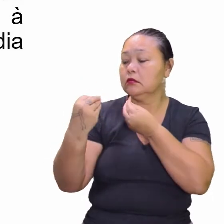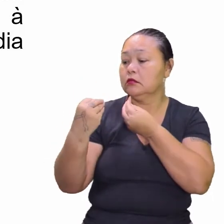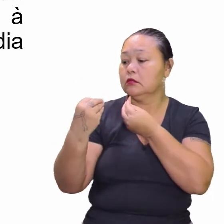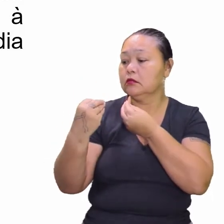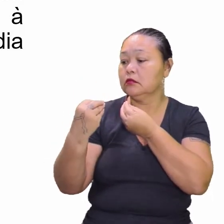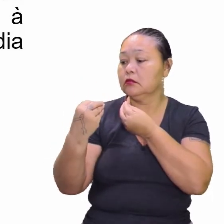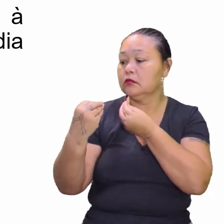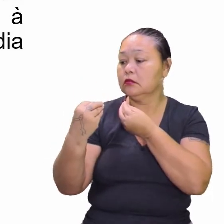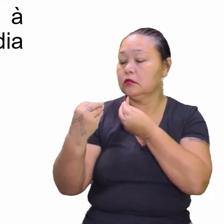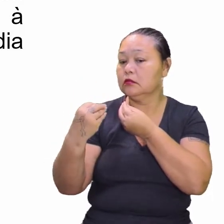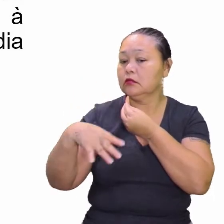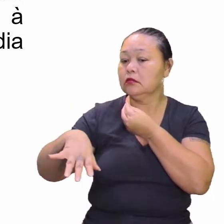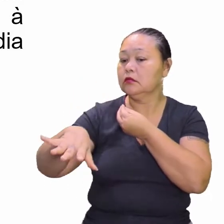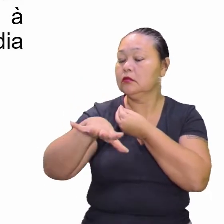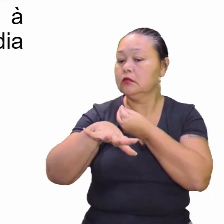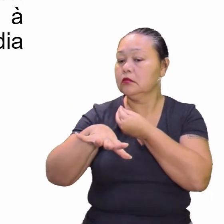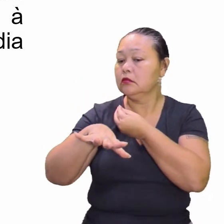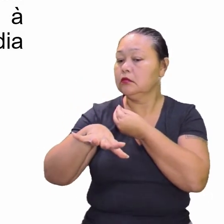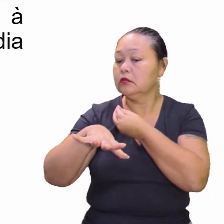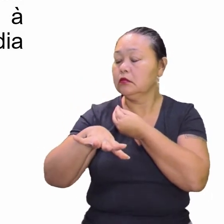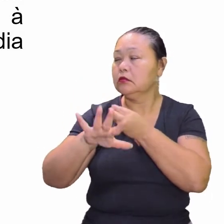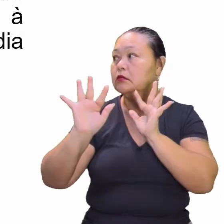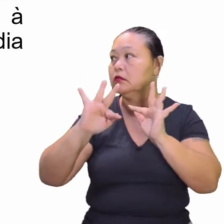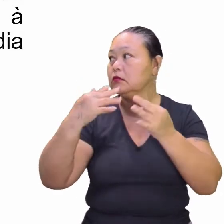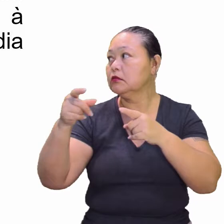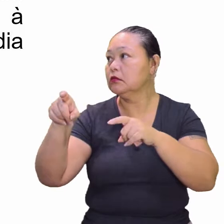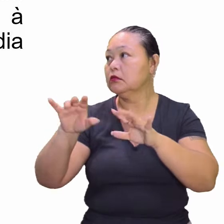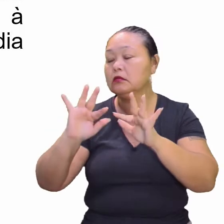como áreas da